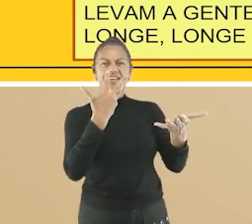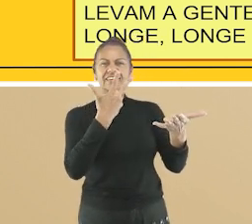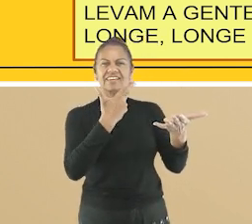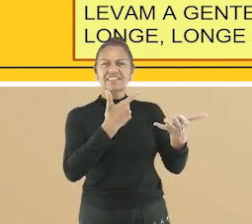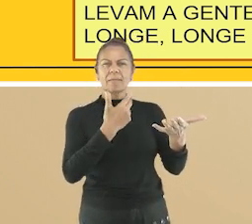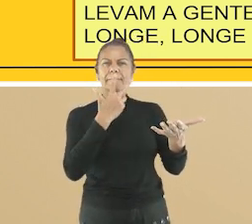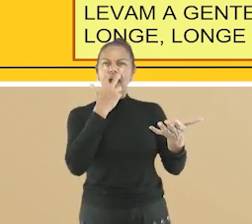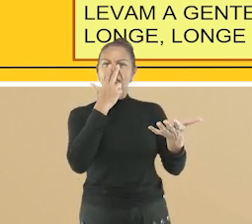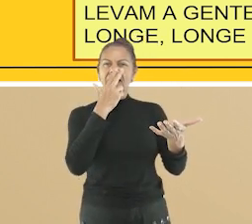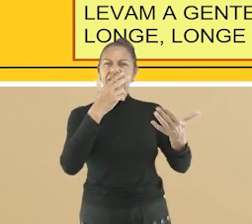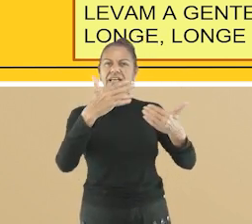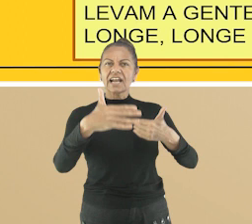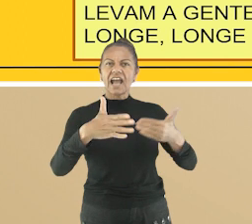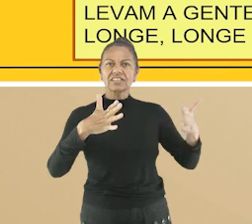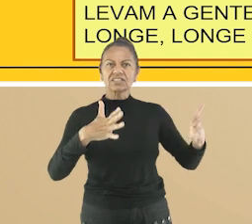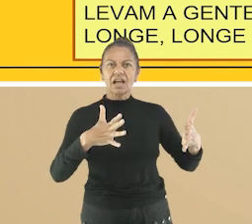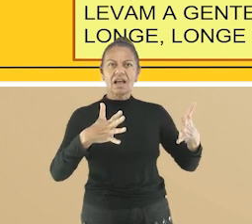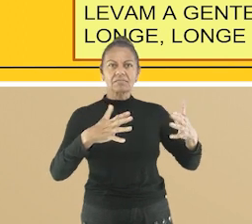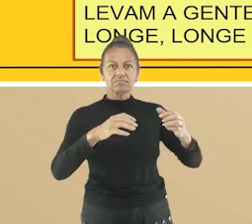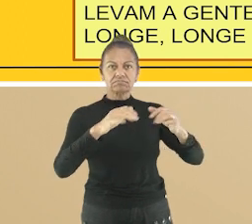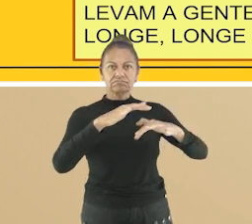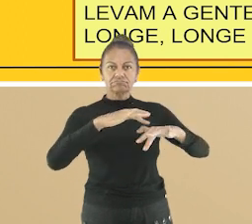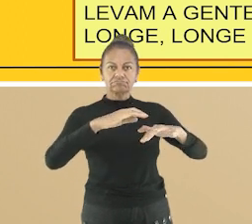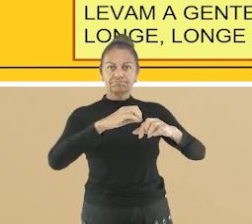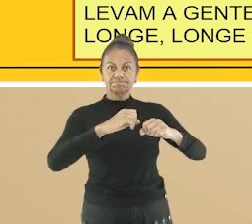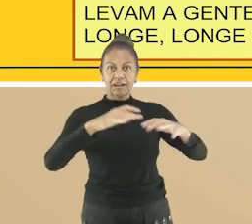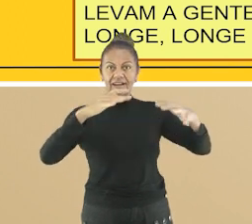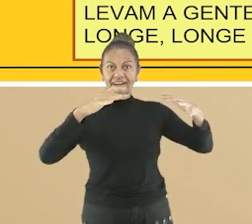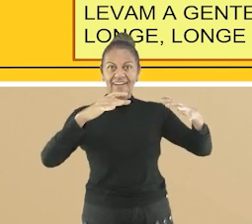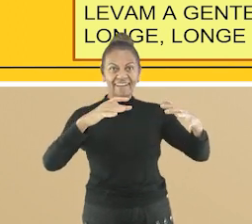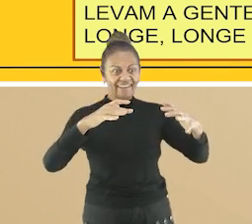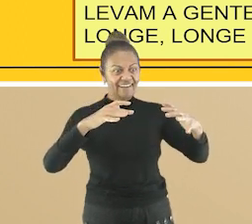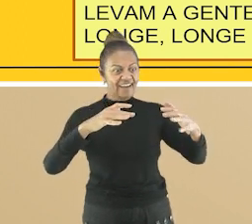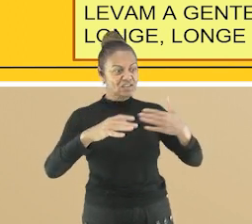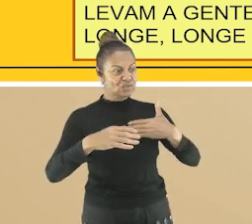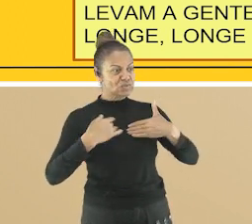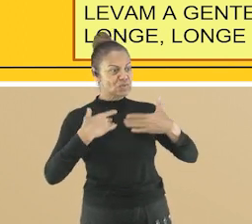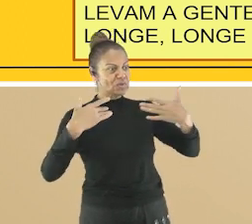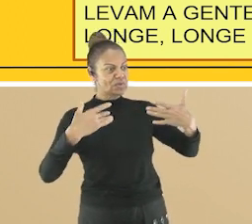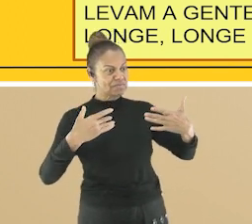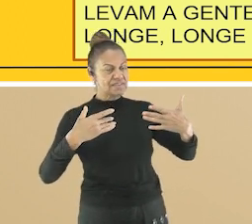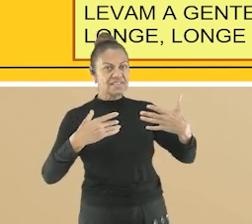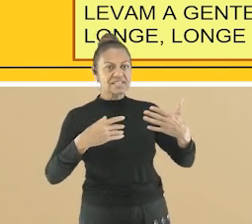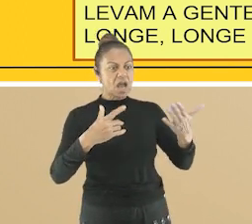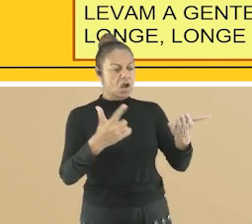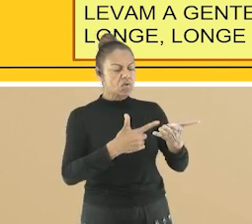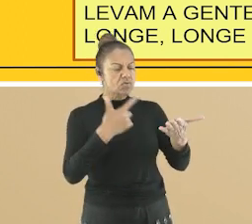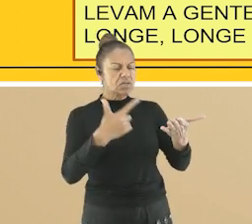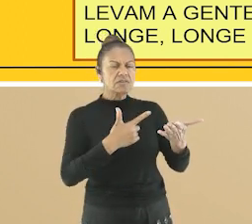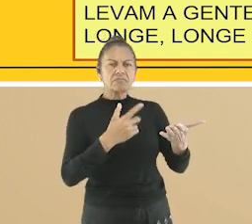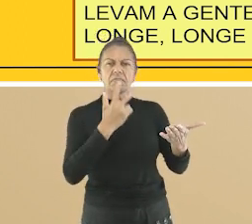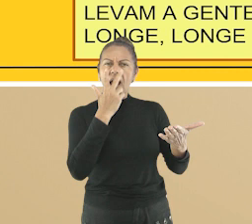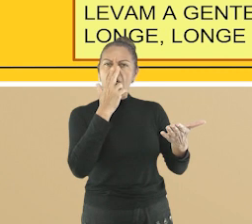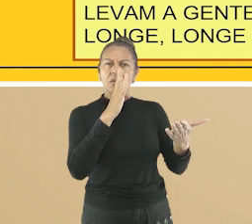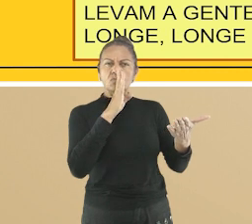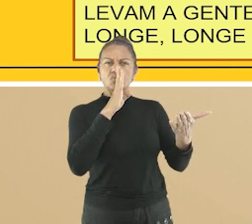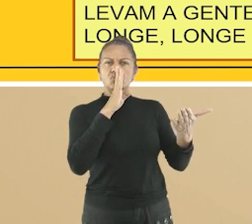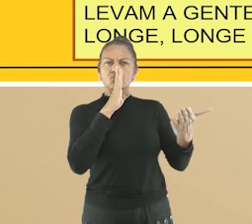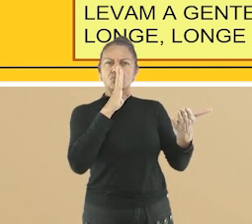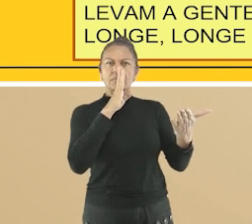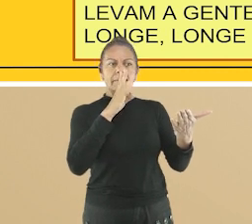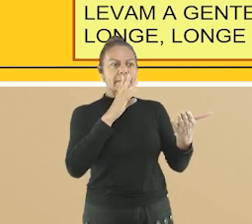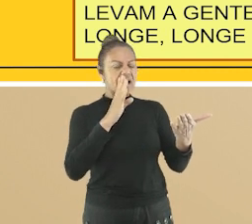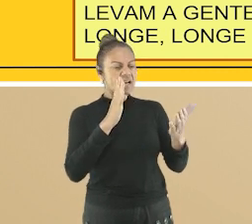uma beleza É uma caixa mágica Só de surpresa Um livro parece mudo Mas nele a gente